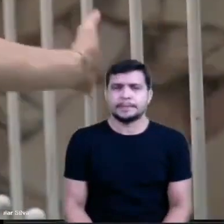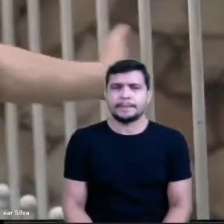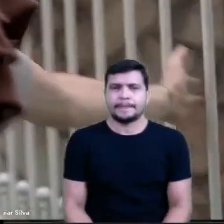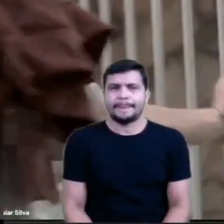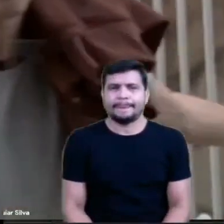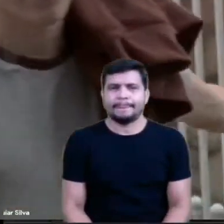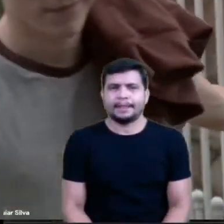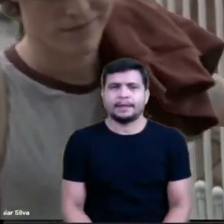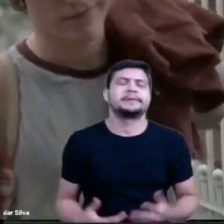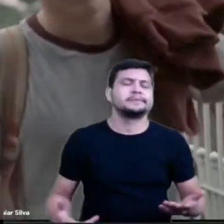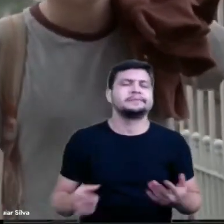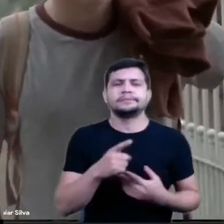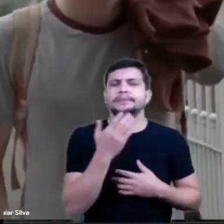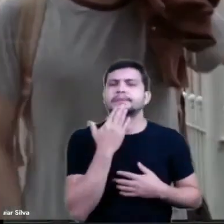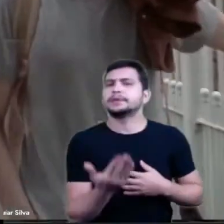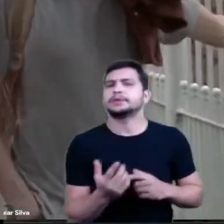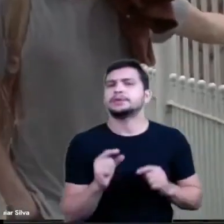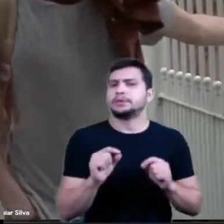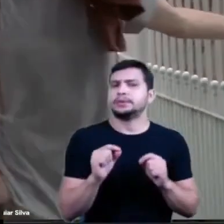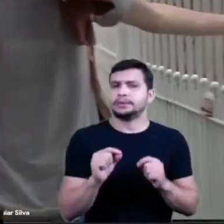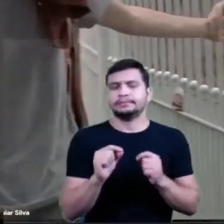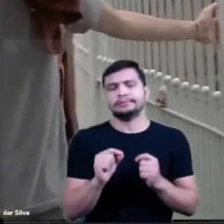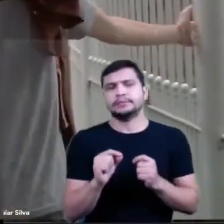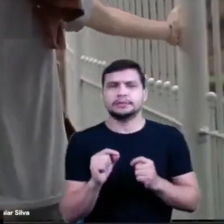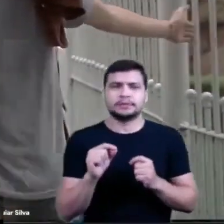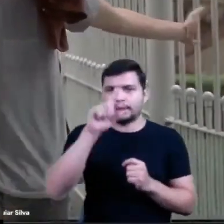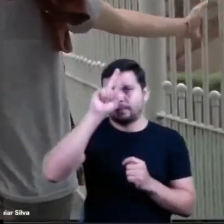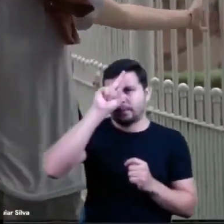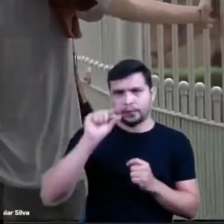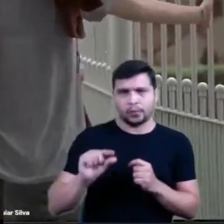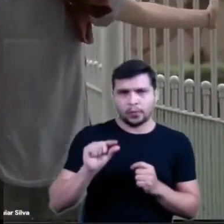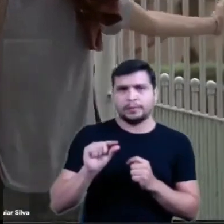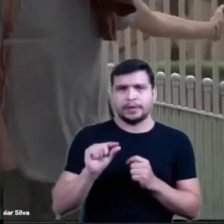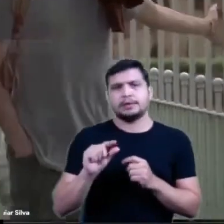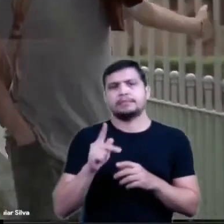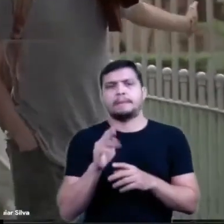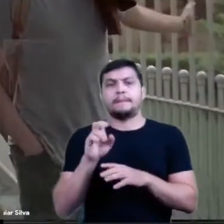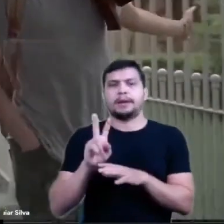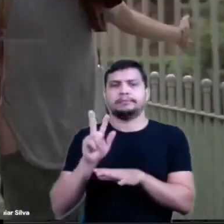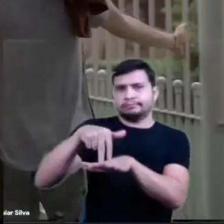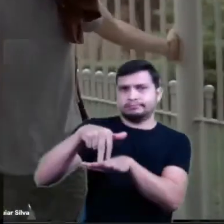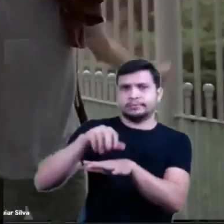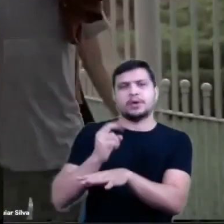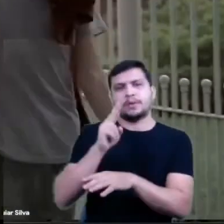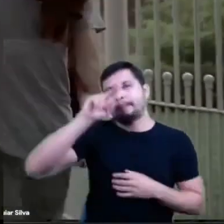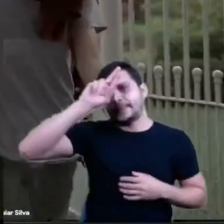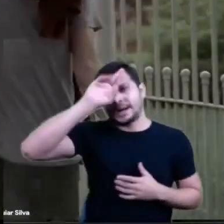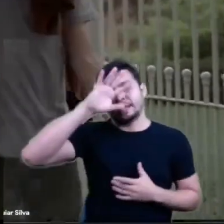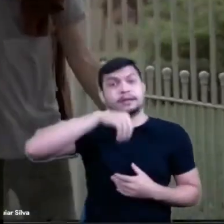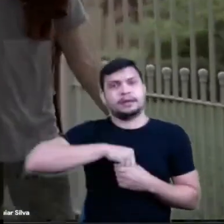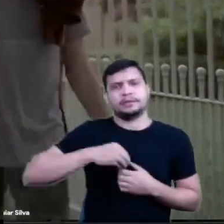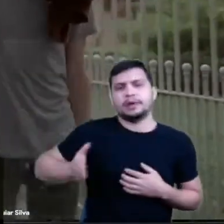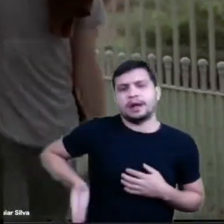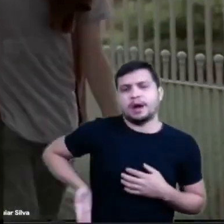Você prefere pisar descalço num formigueiro ou que uma barata enfie na sua calça?